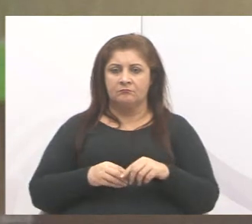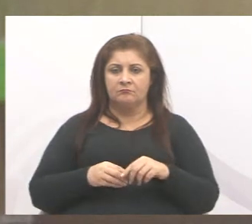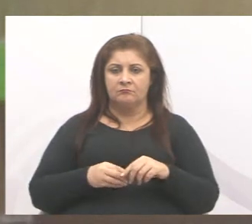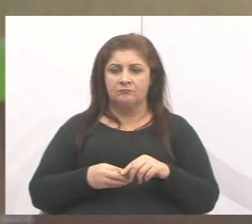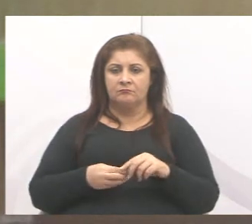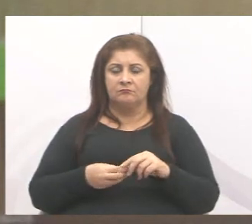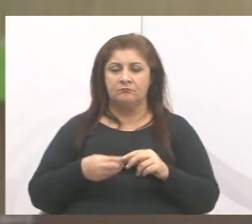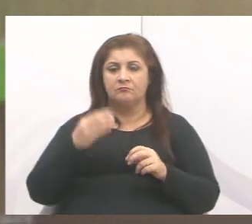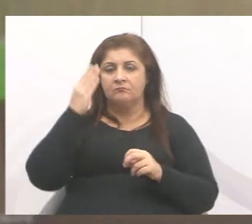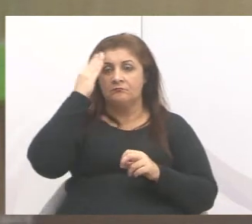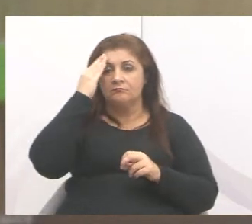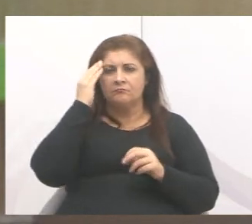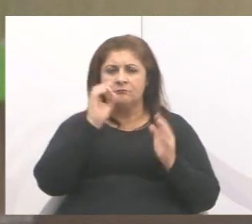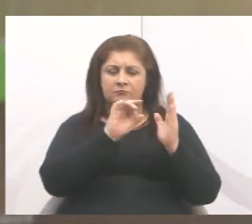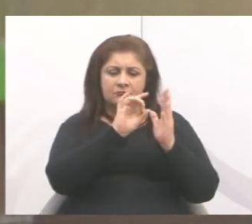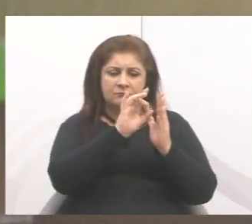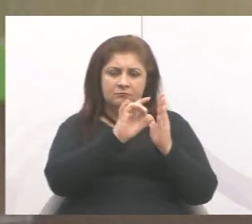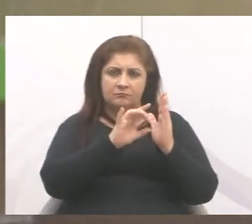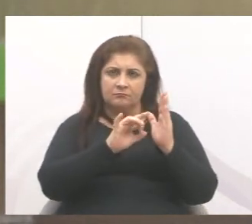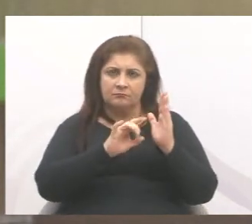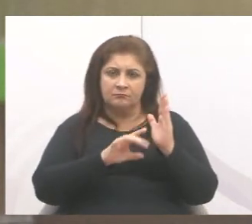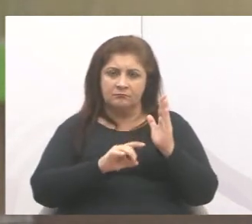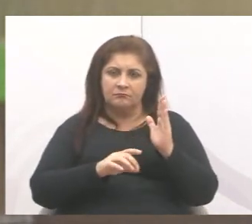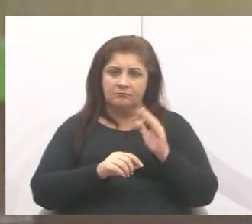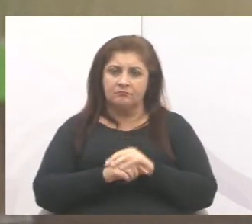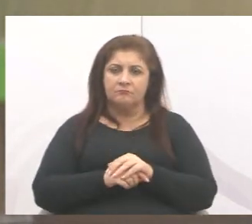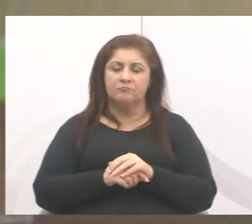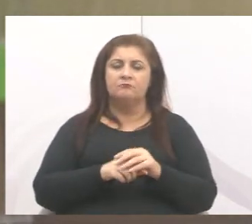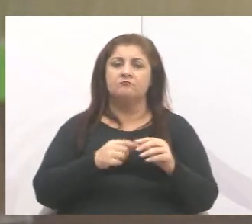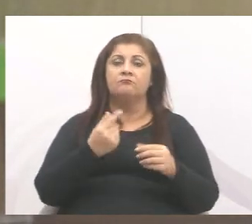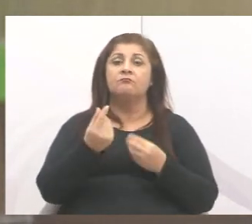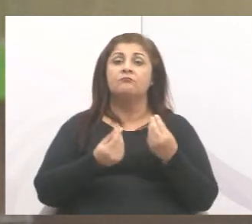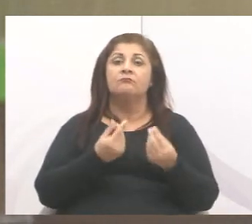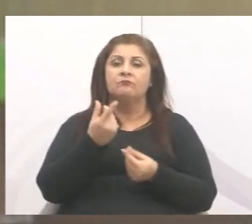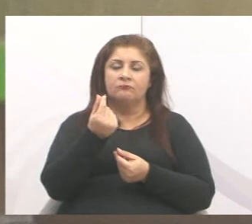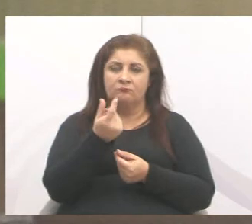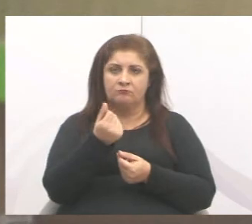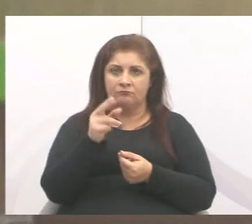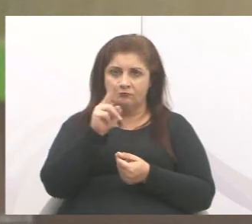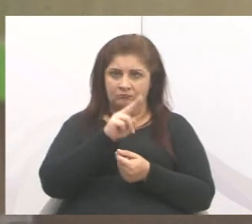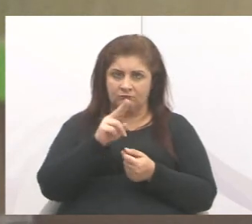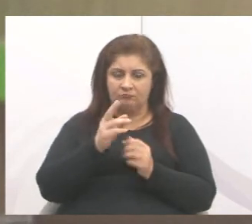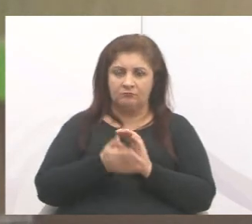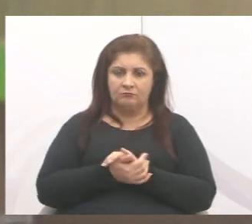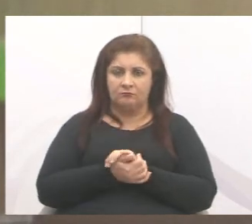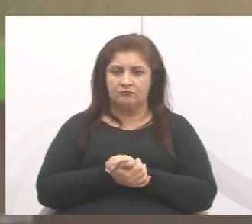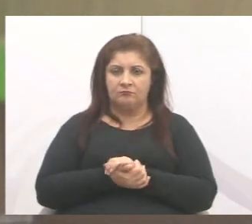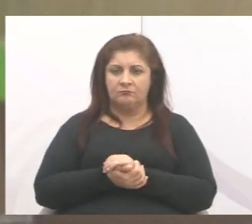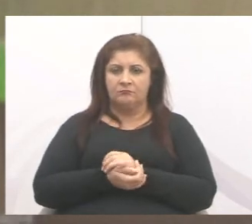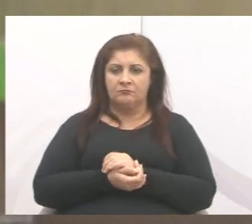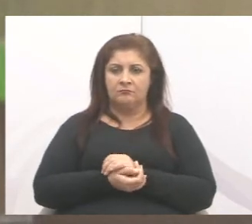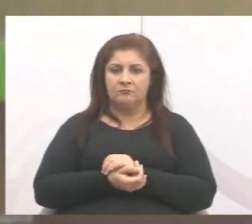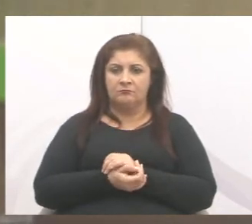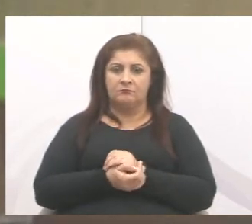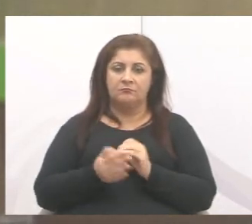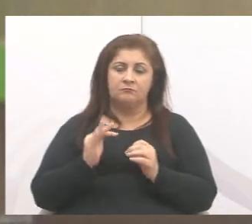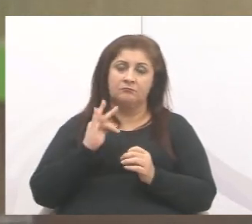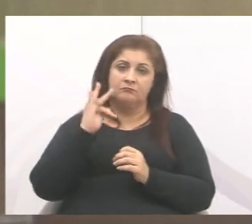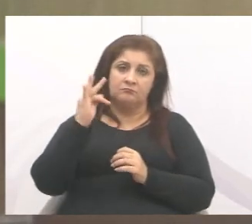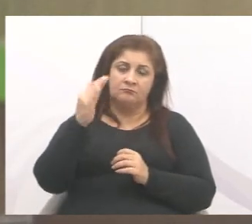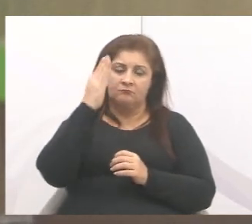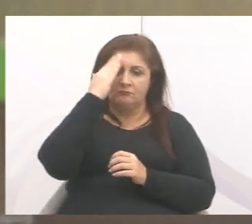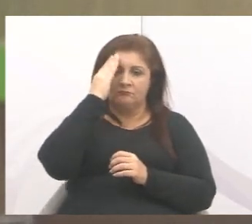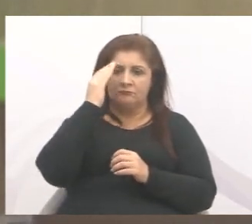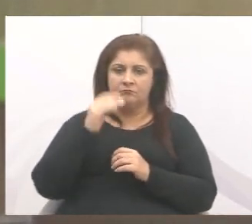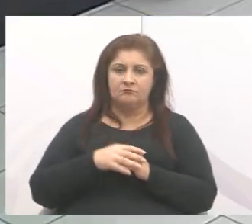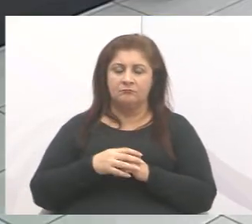para saber, item por item, o valor que vai para cada lugar, para questionamentos futuros, até porque somos